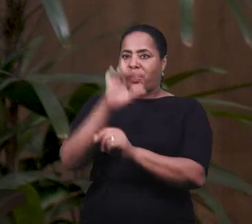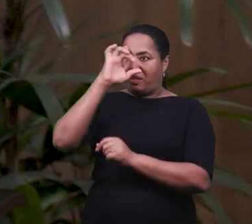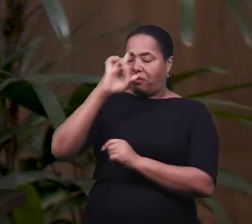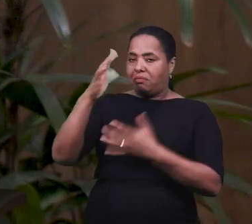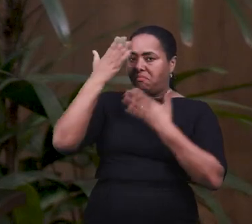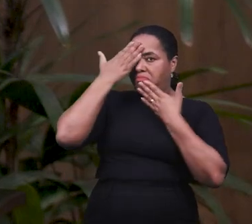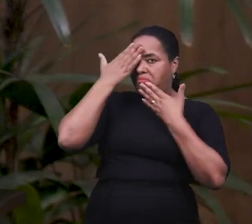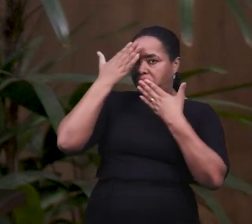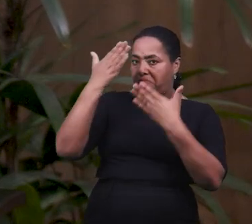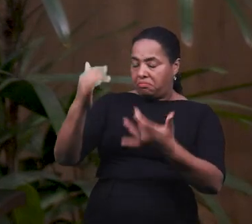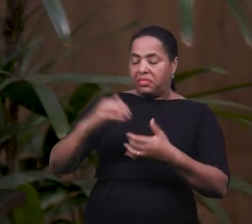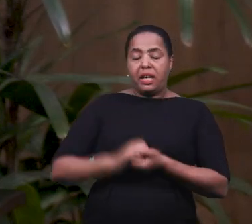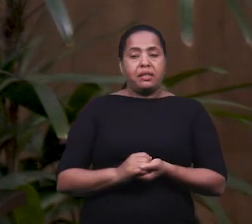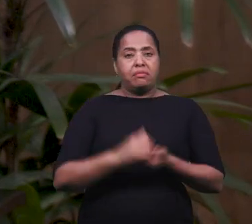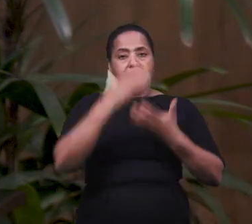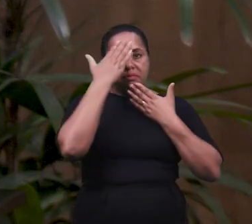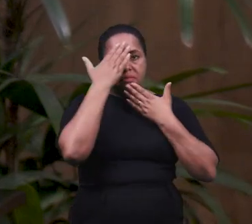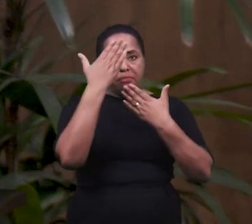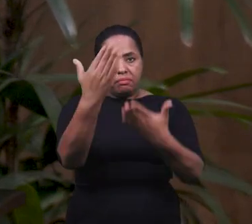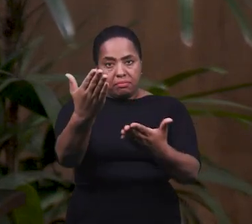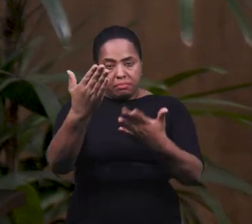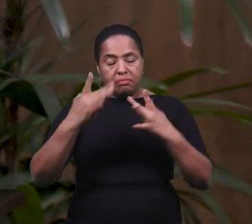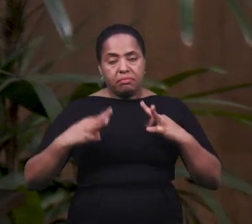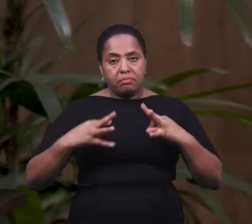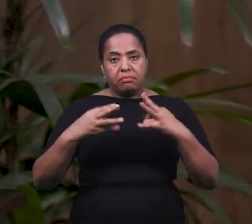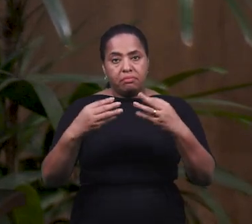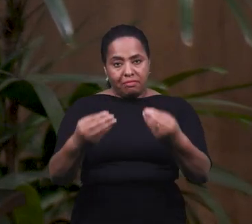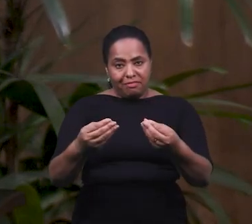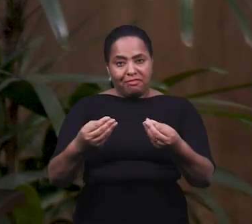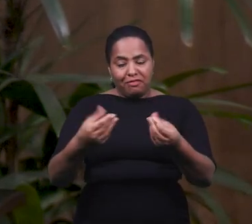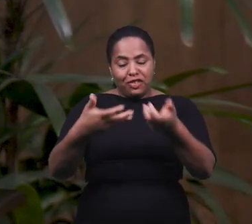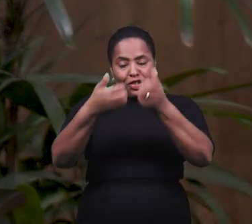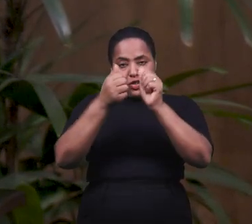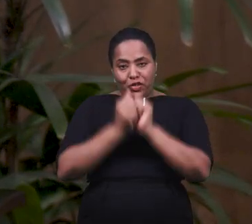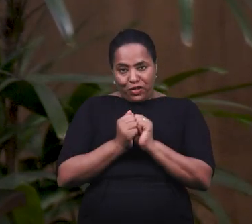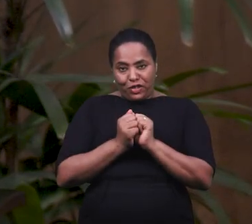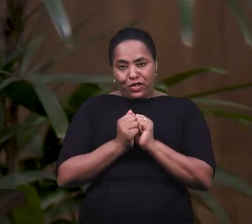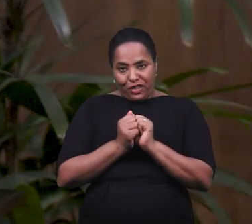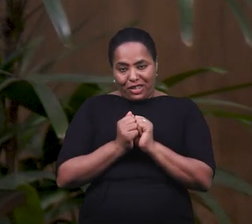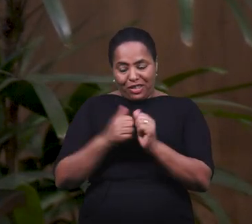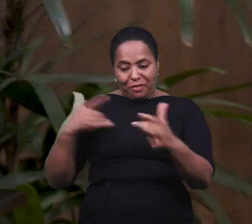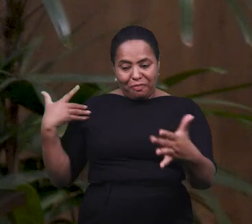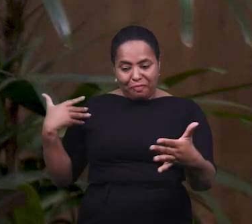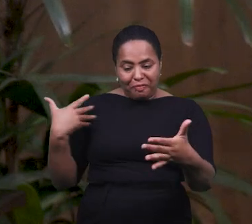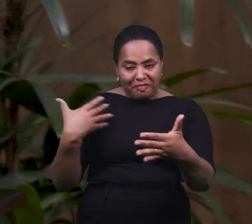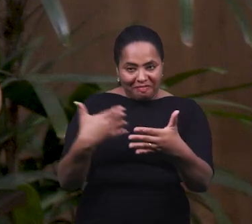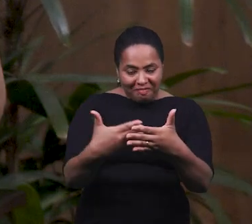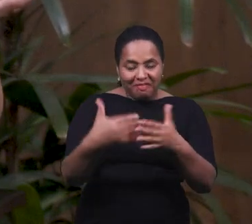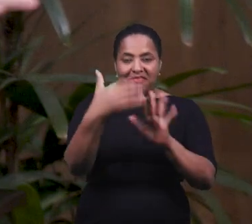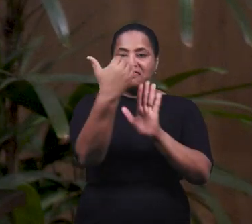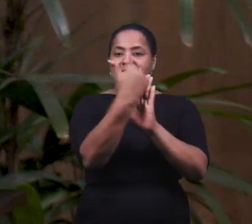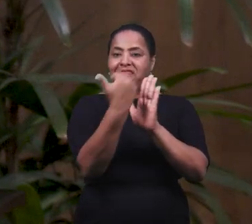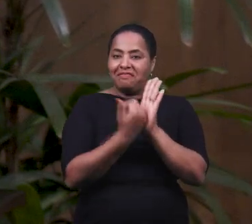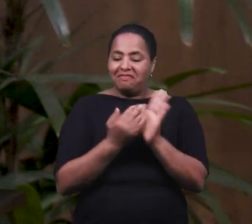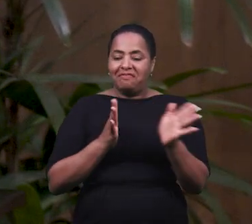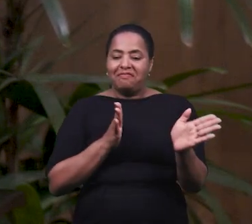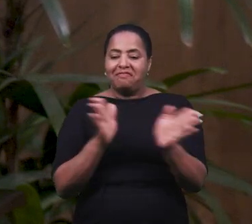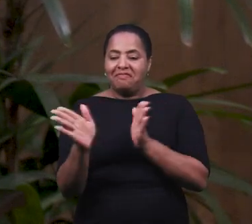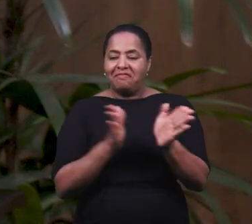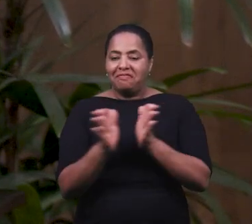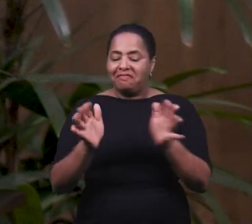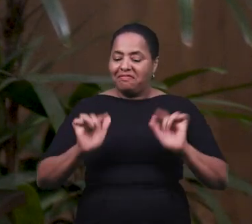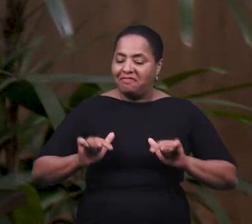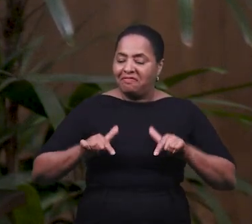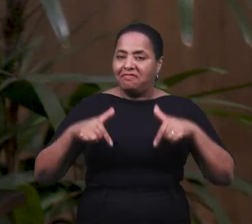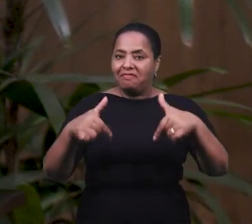Obrigada. Queremos agradecer também a todos que ficaram conosco até aqui, né, no programa Acessibilidade em Ação,